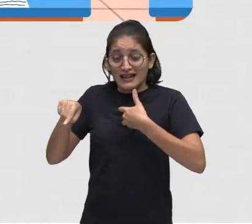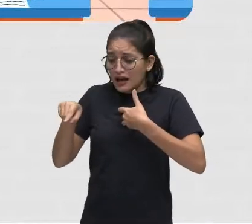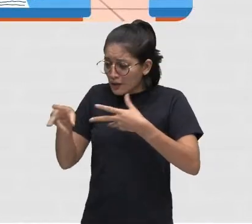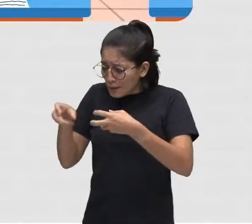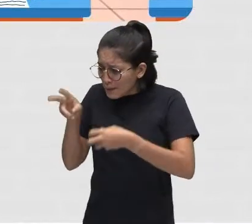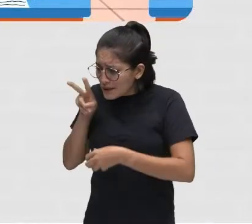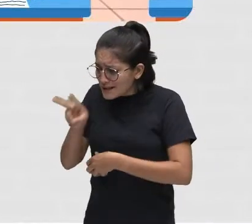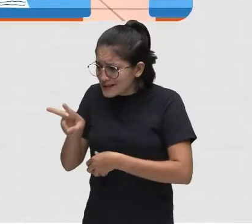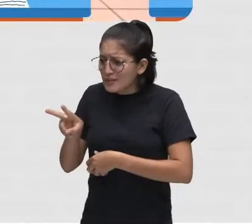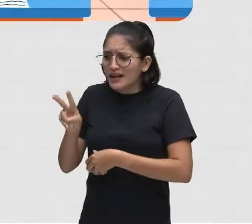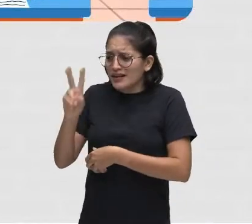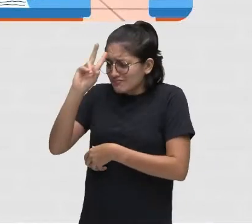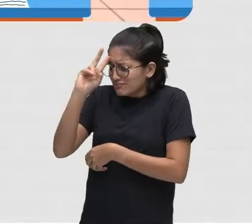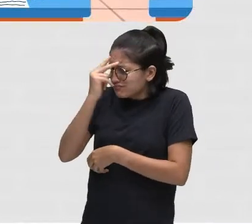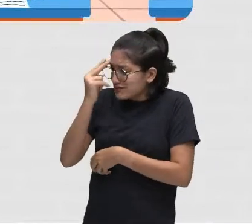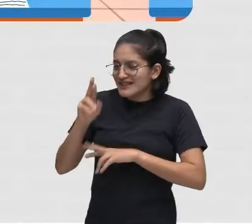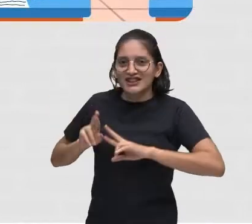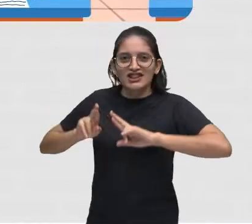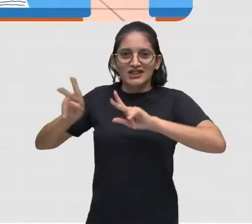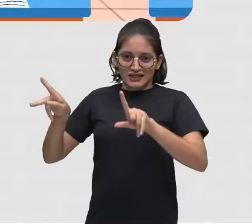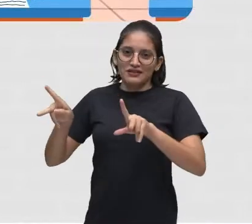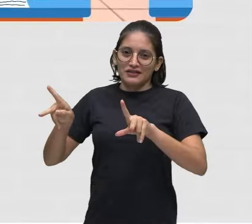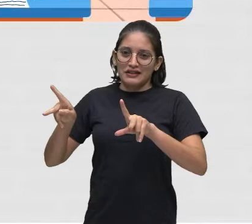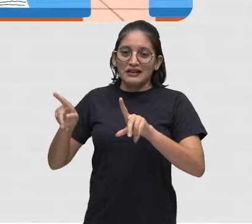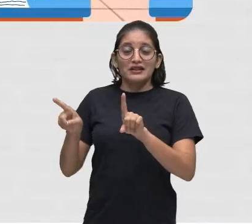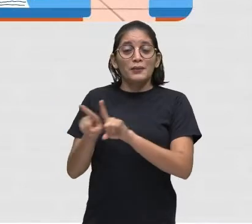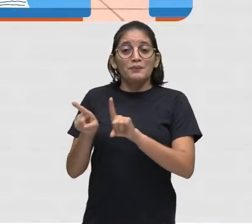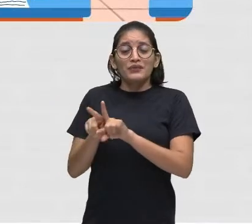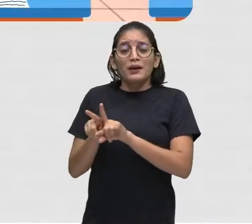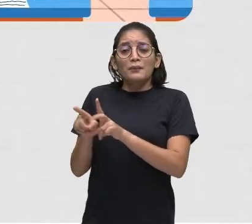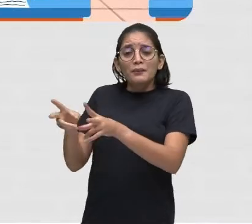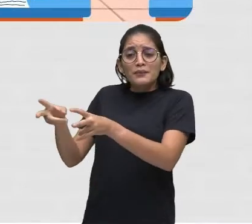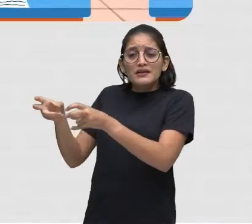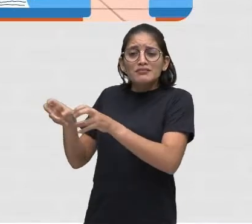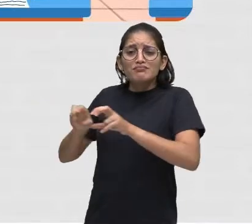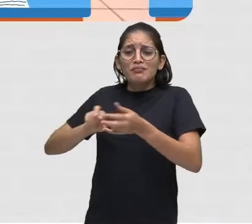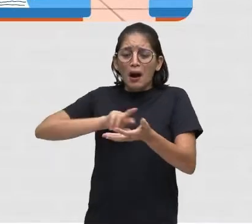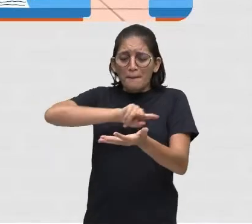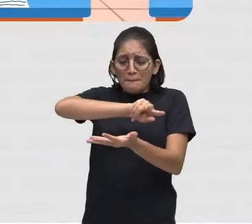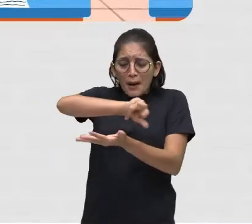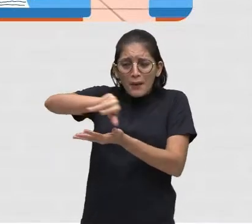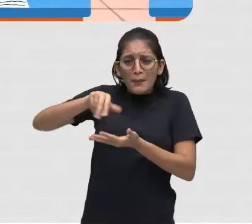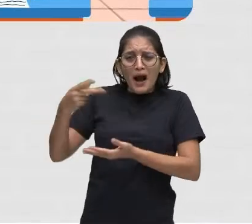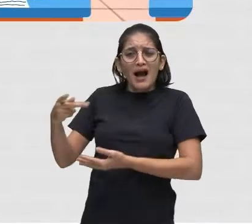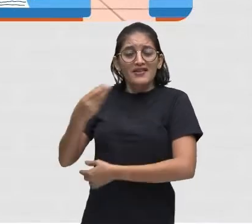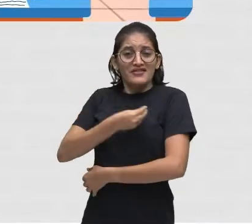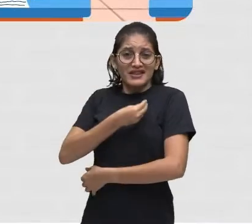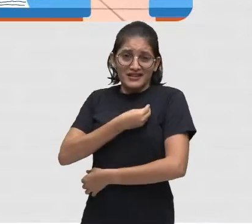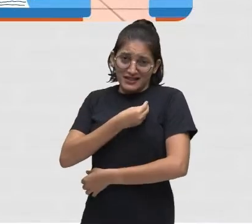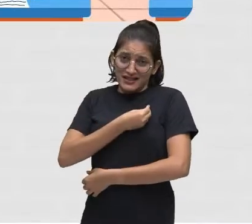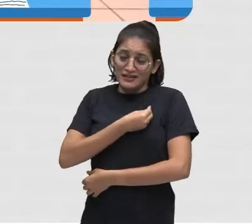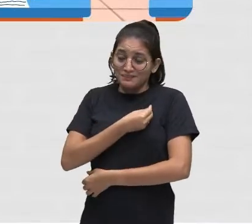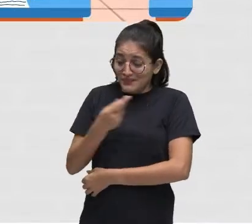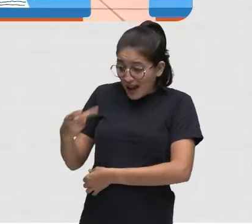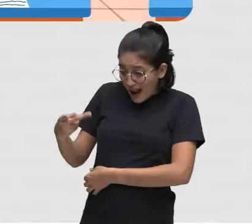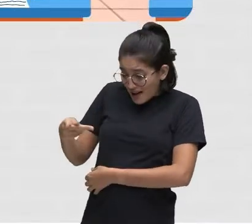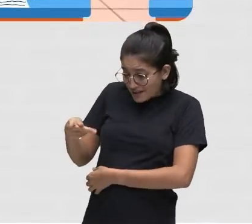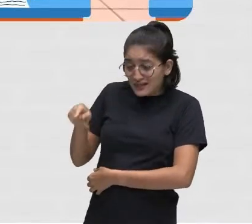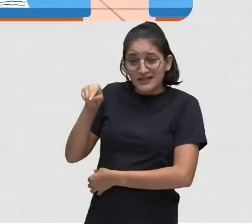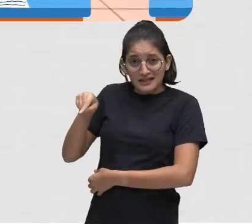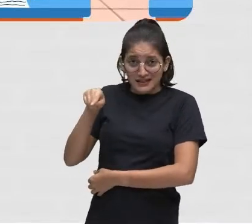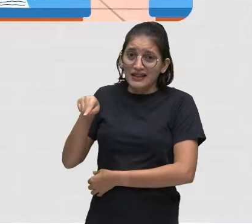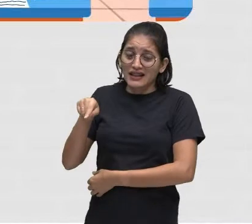Ricardo com os outros olhos. Observou a diversidade da vida do Ricardo. A vida do Ricardo foi